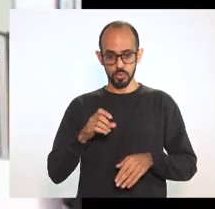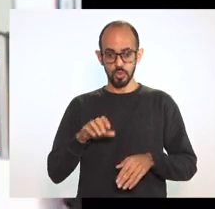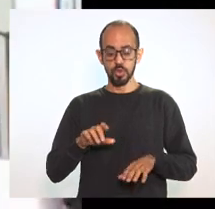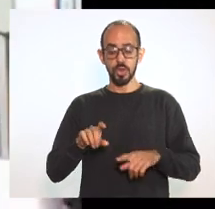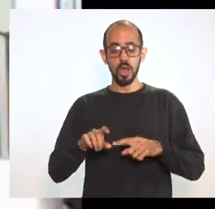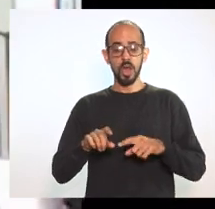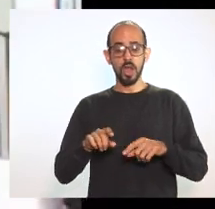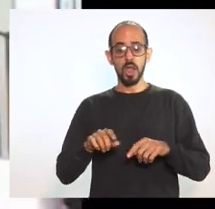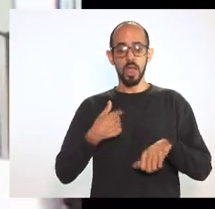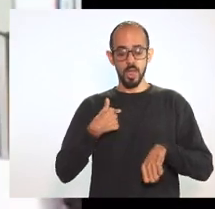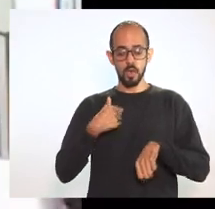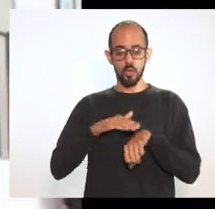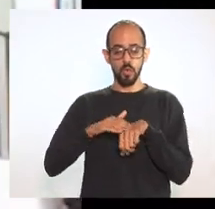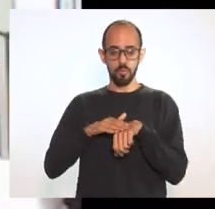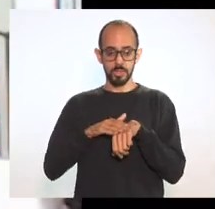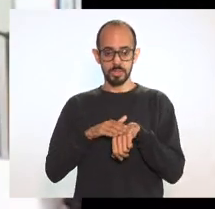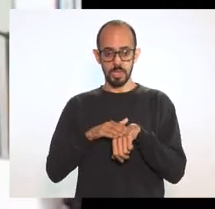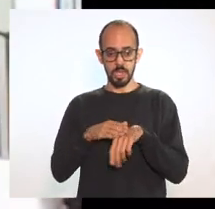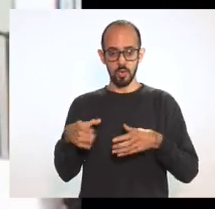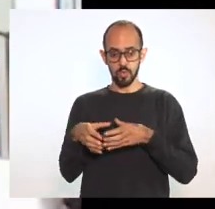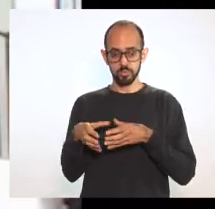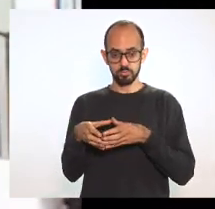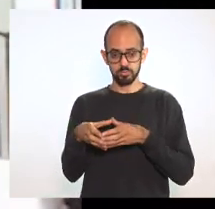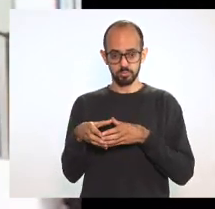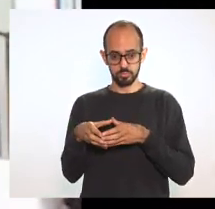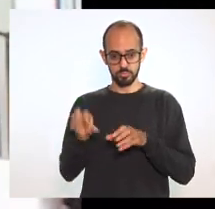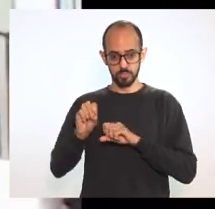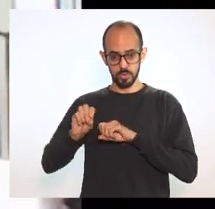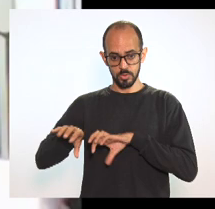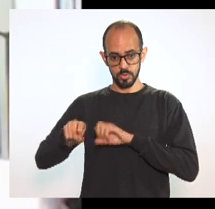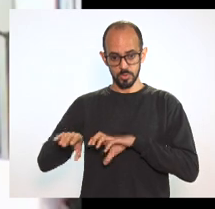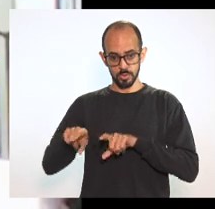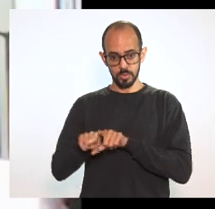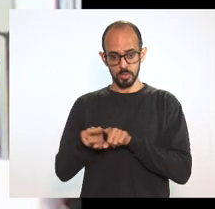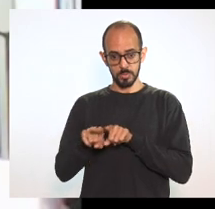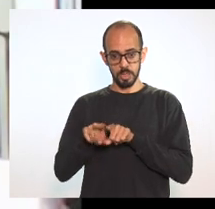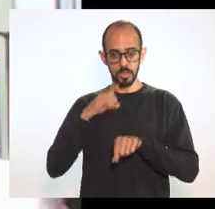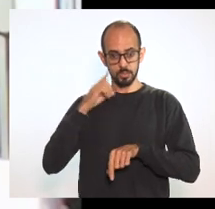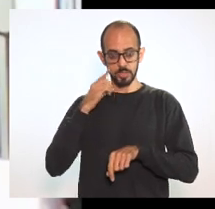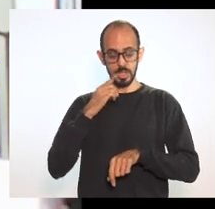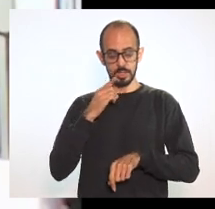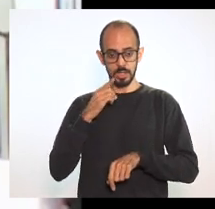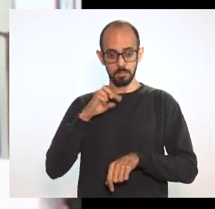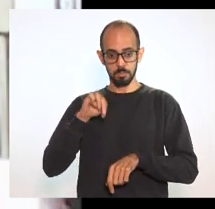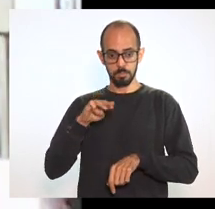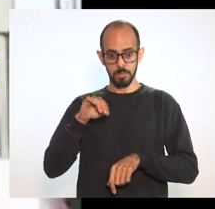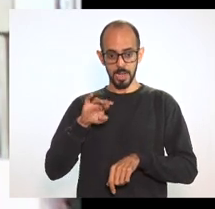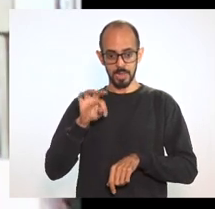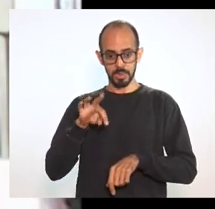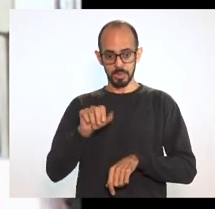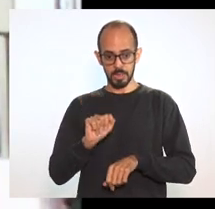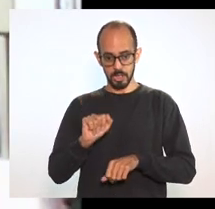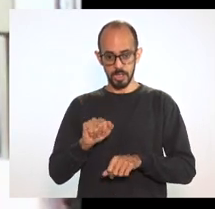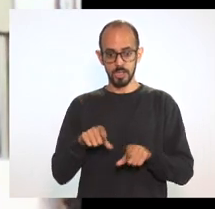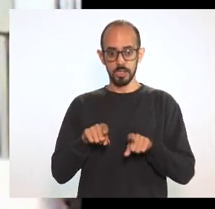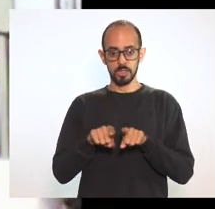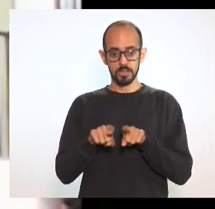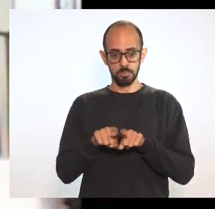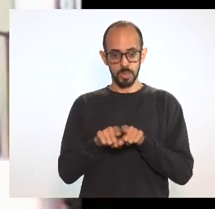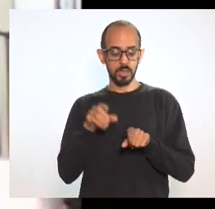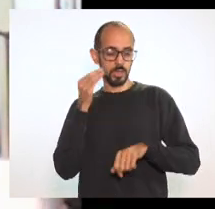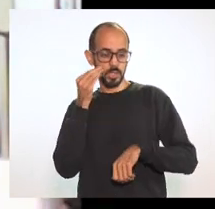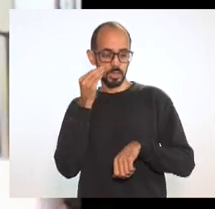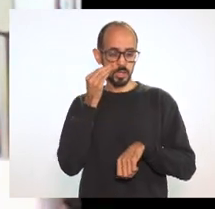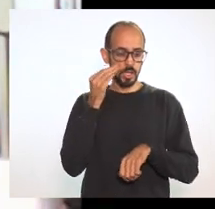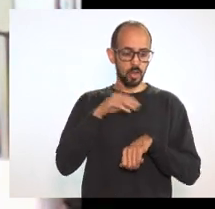os demais membros da Comissão de Educação, conversei também com a deputada Marta Rocha, presidente da Comissão de Saúde, tentei conversar com o deputado Márcio Pacheco,